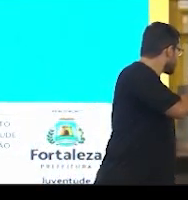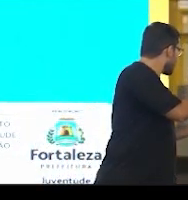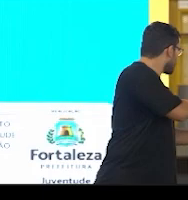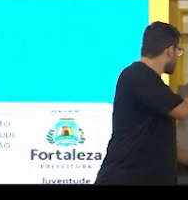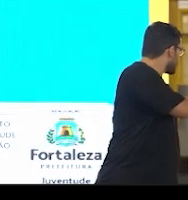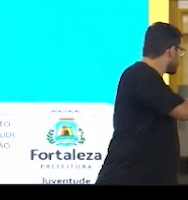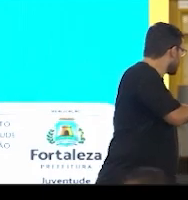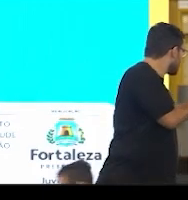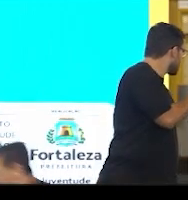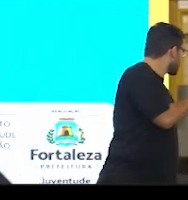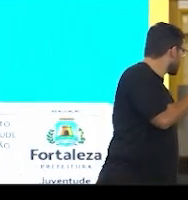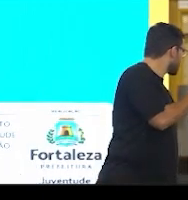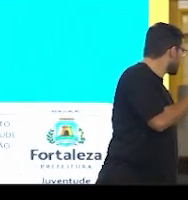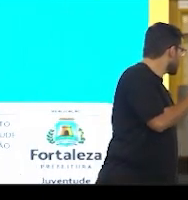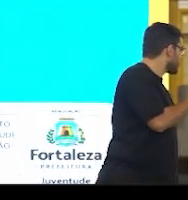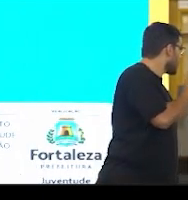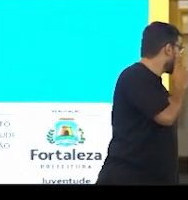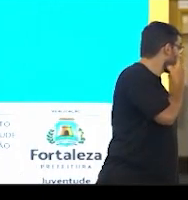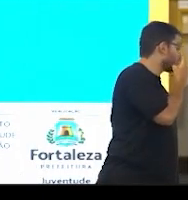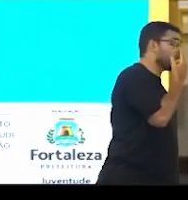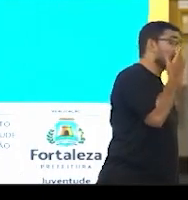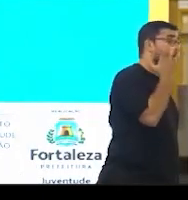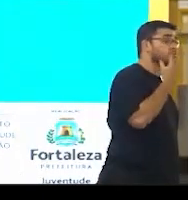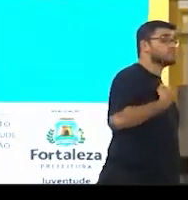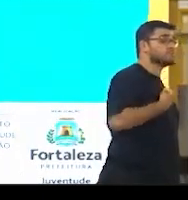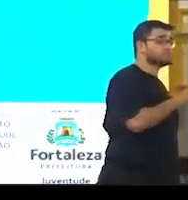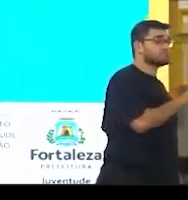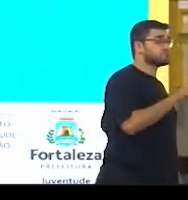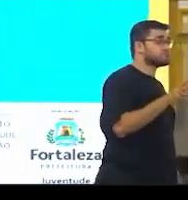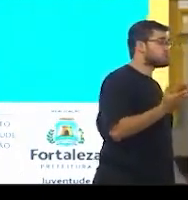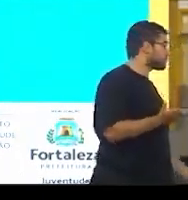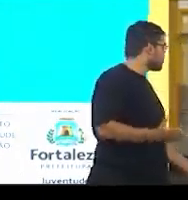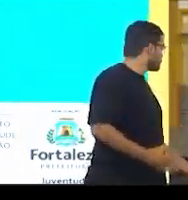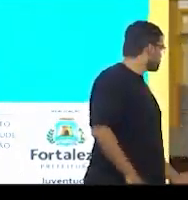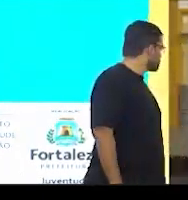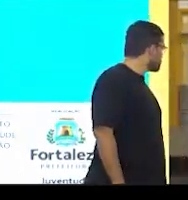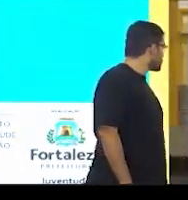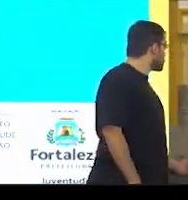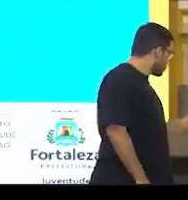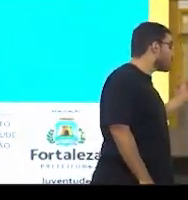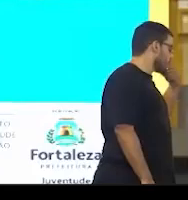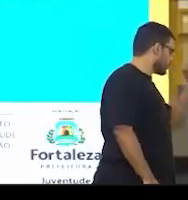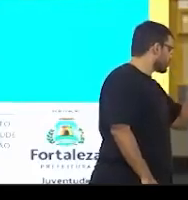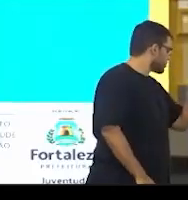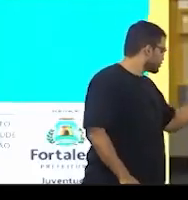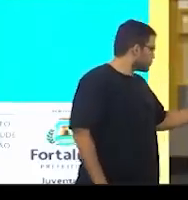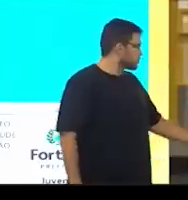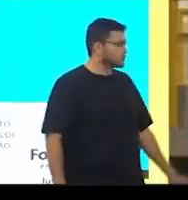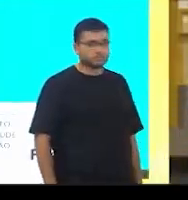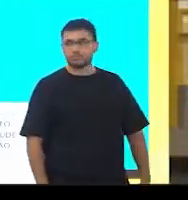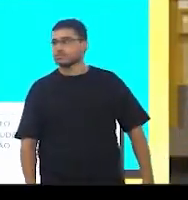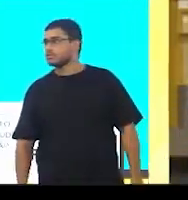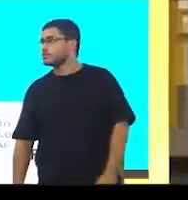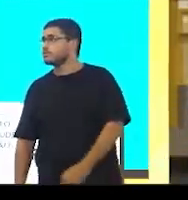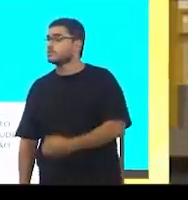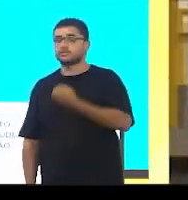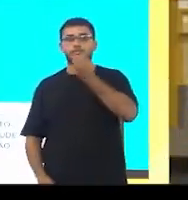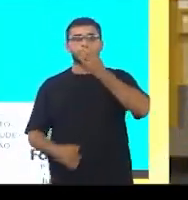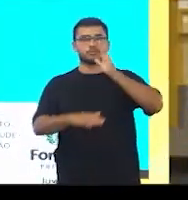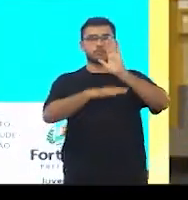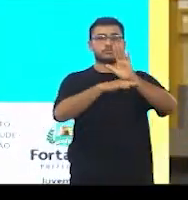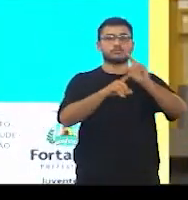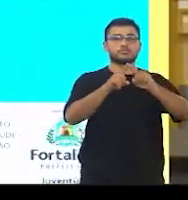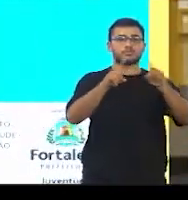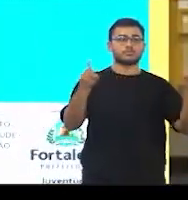E aí, galerinha, boa tarde, pessoal. Tá fraco, tá fraco. Boa tarde, meus queridos.